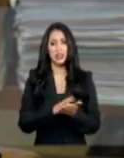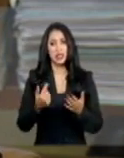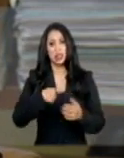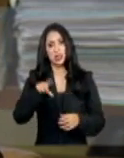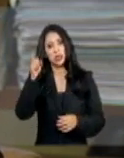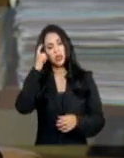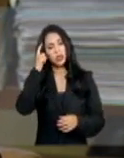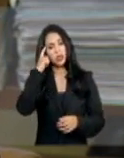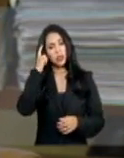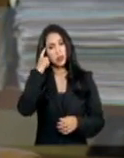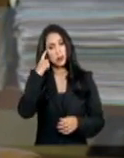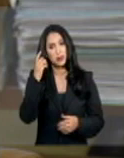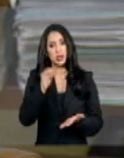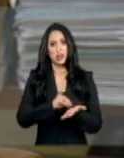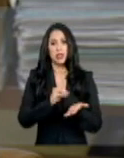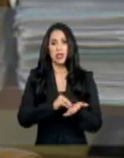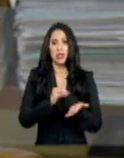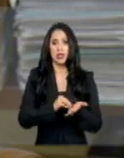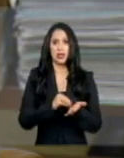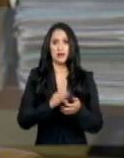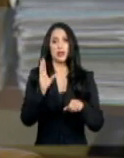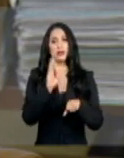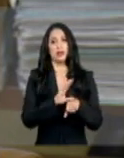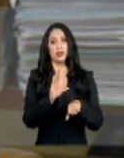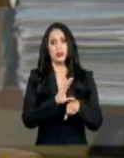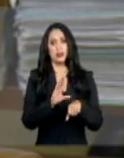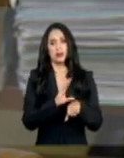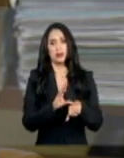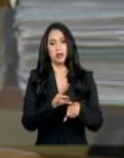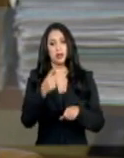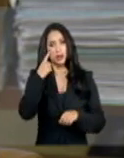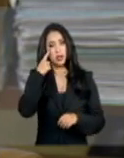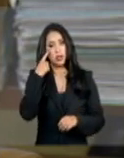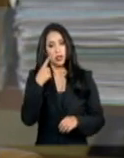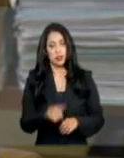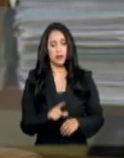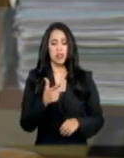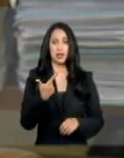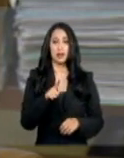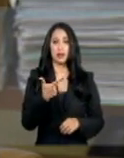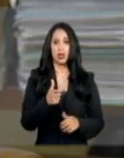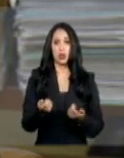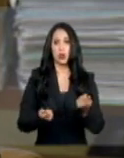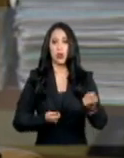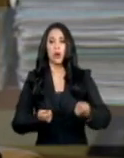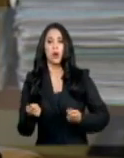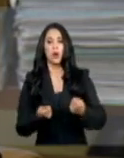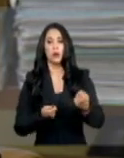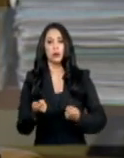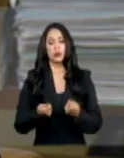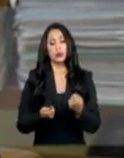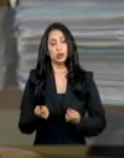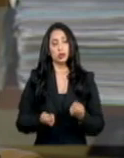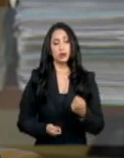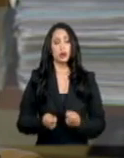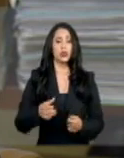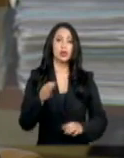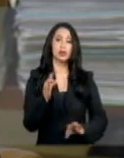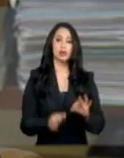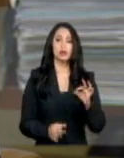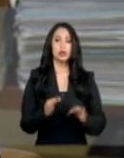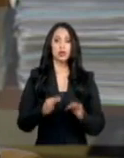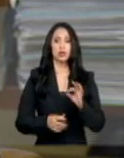evidente em funcionalidade que combina por viabilizar sem qualquer controle jurisdicional prévio o